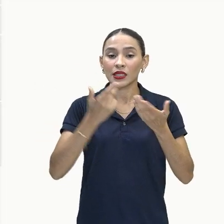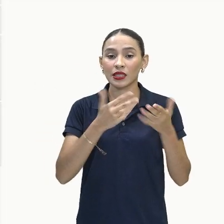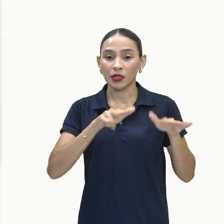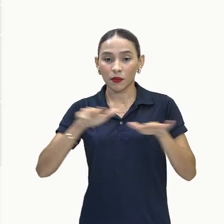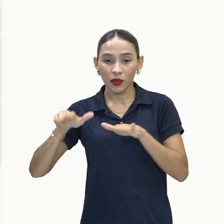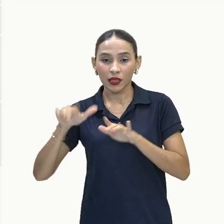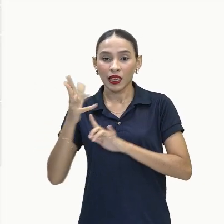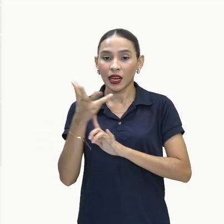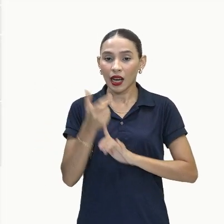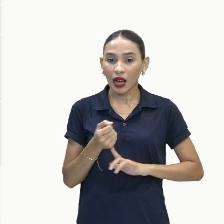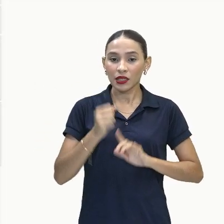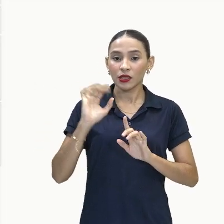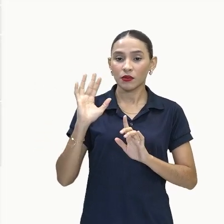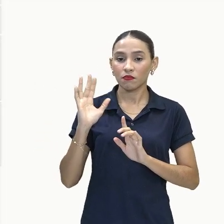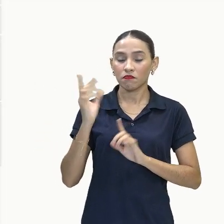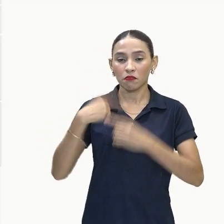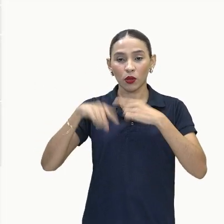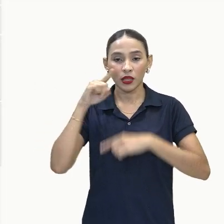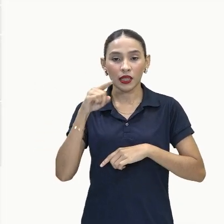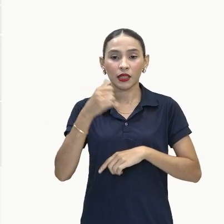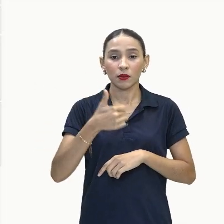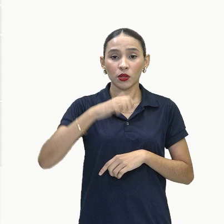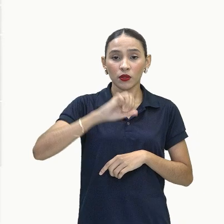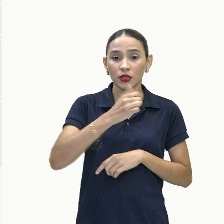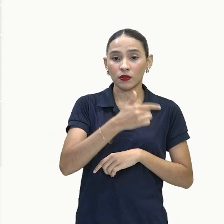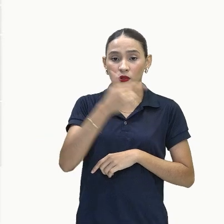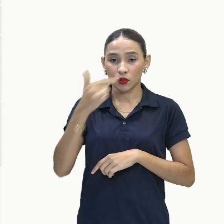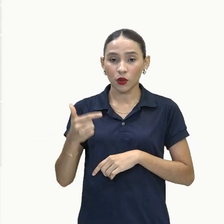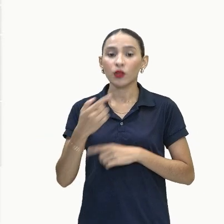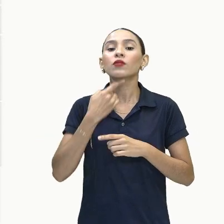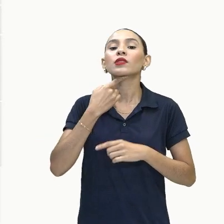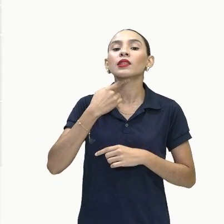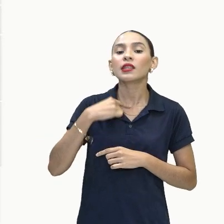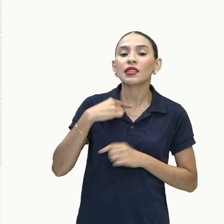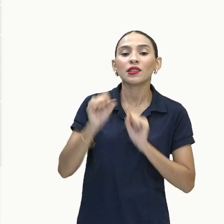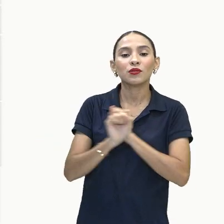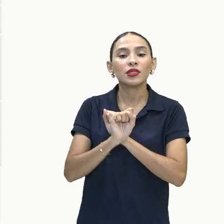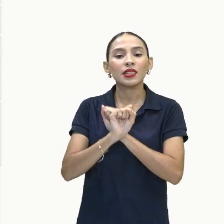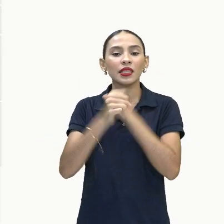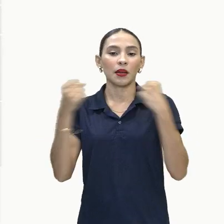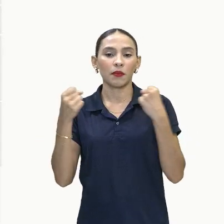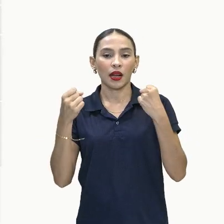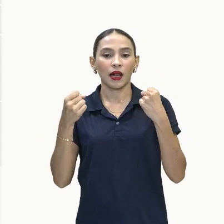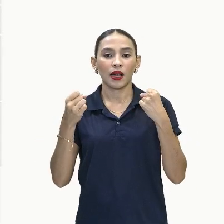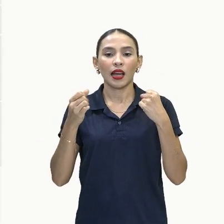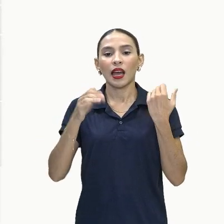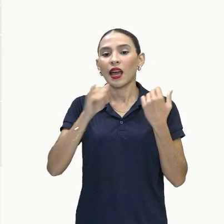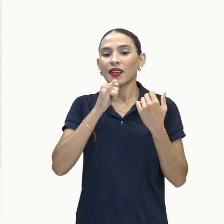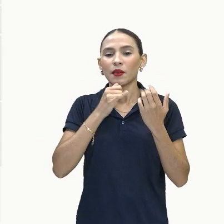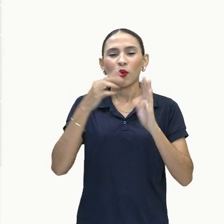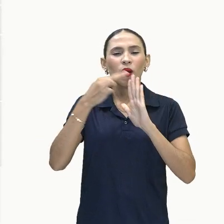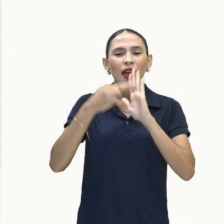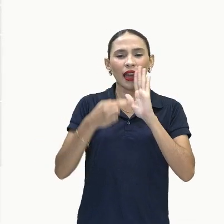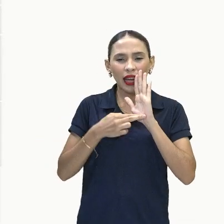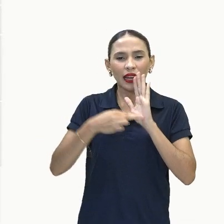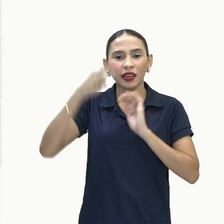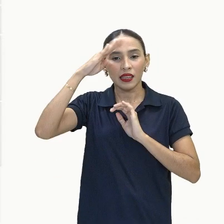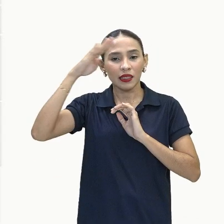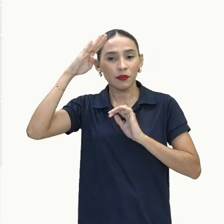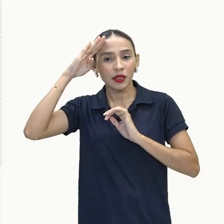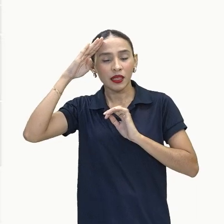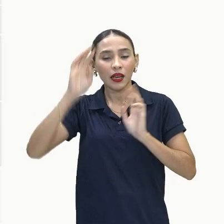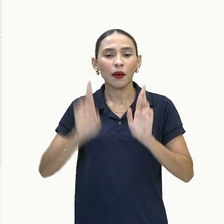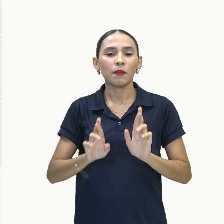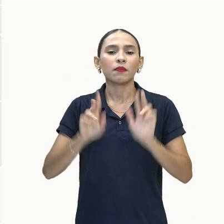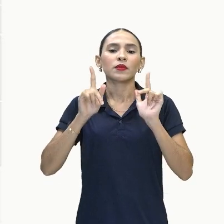Arte Moderna de 1922 e o desejo de romper com esse academicismo. Nota que tem uma diferença.